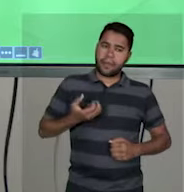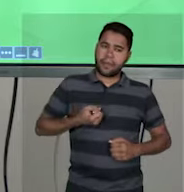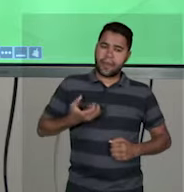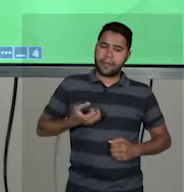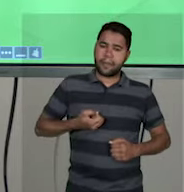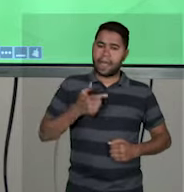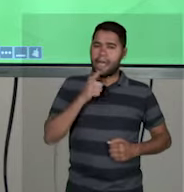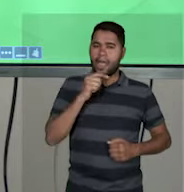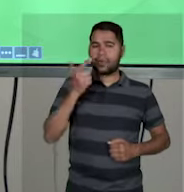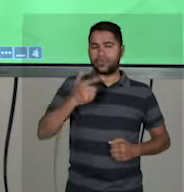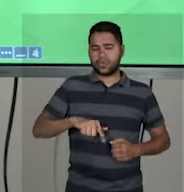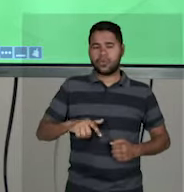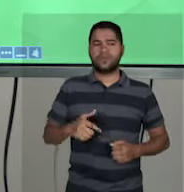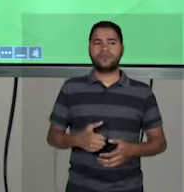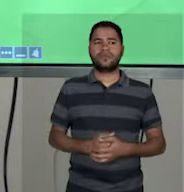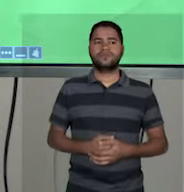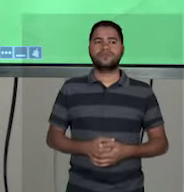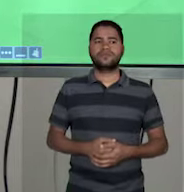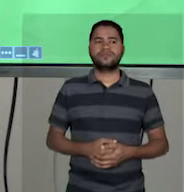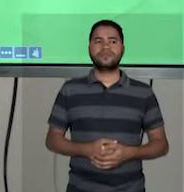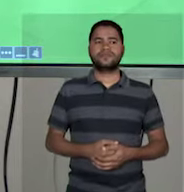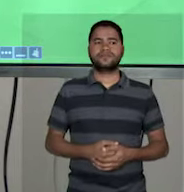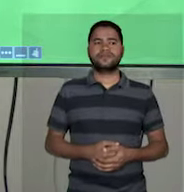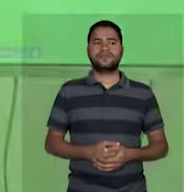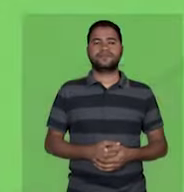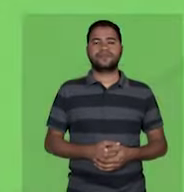filtrar o sangue